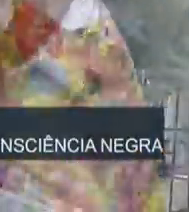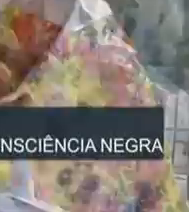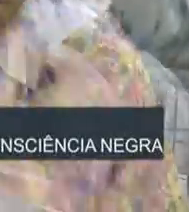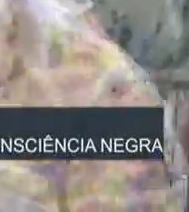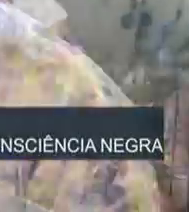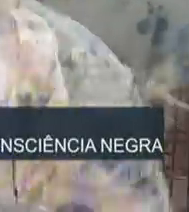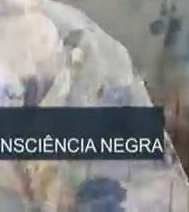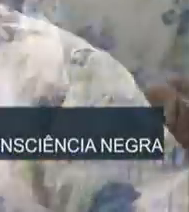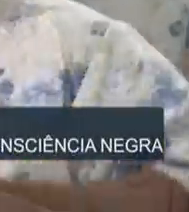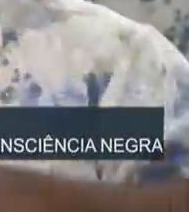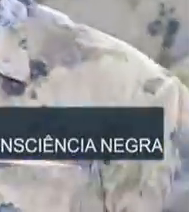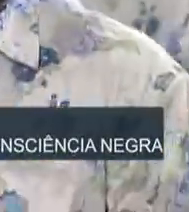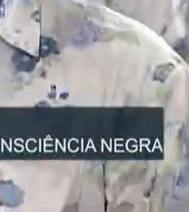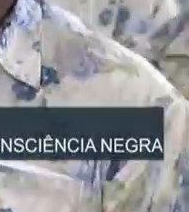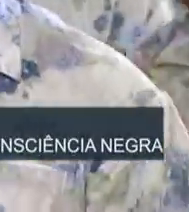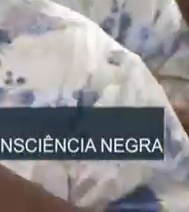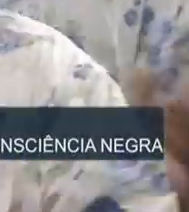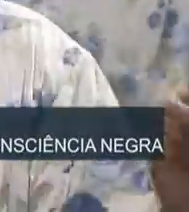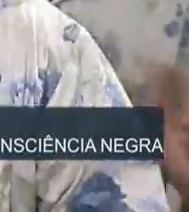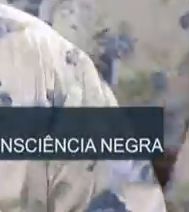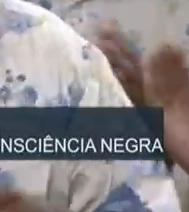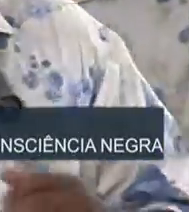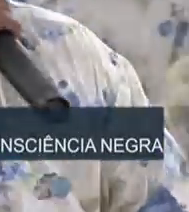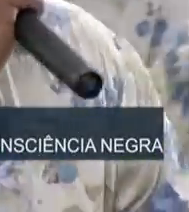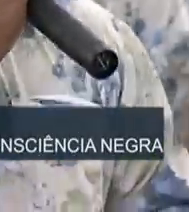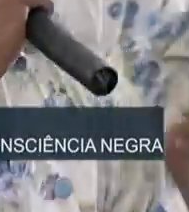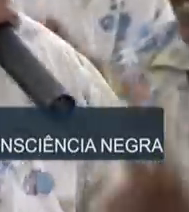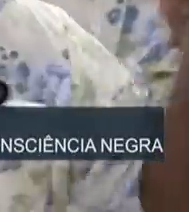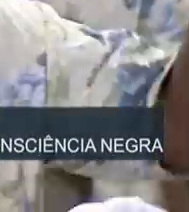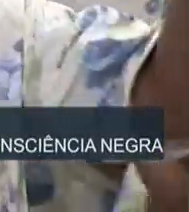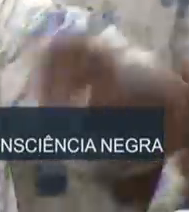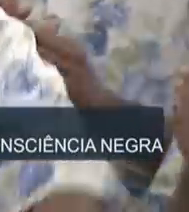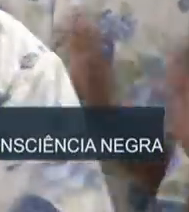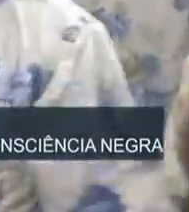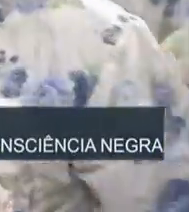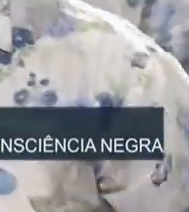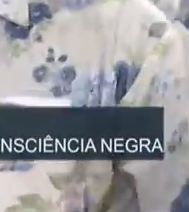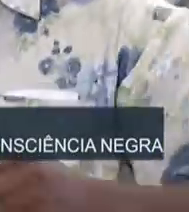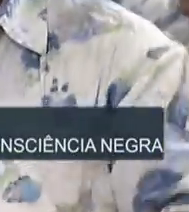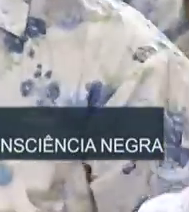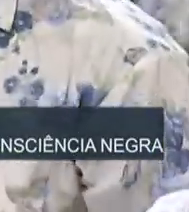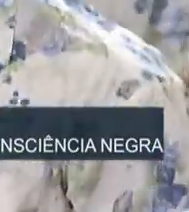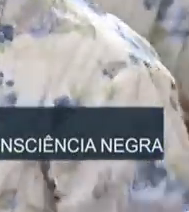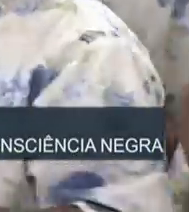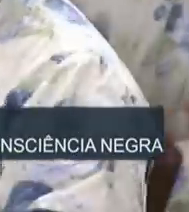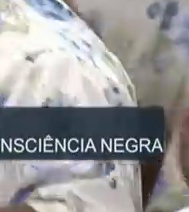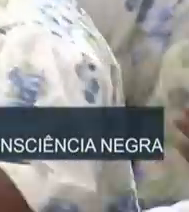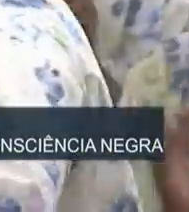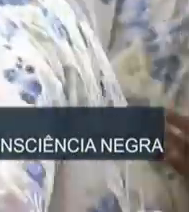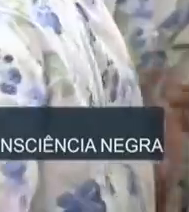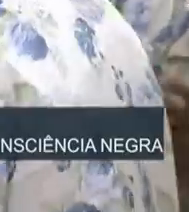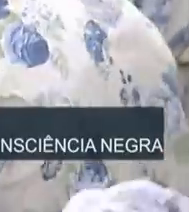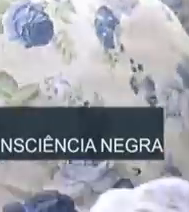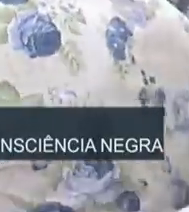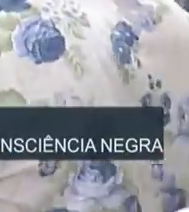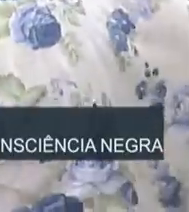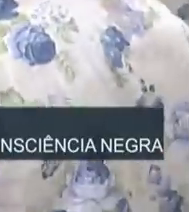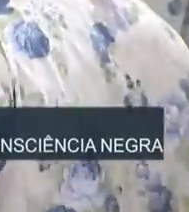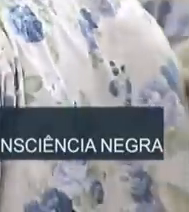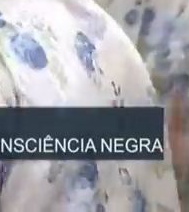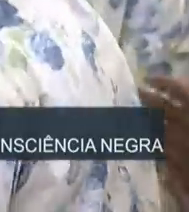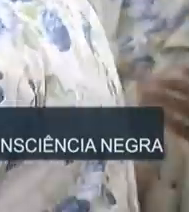já virou tornou virar virou V virar Lira